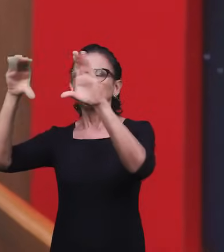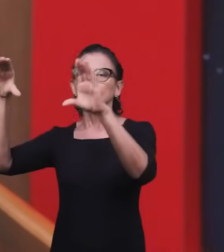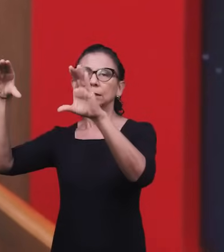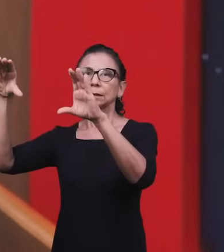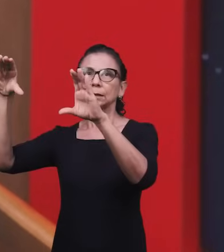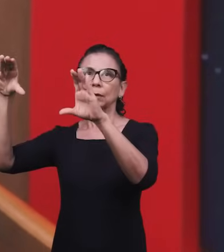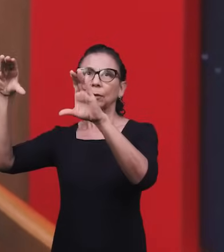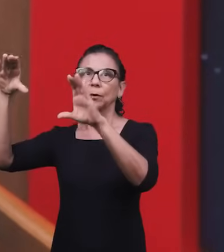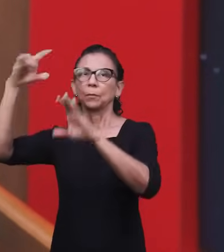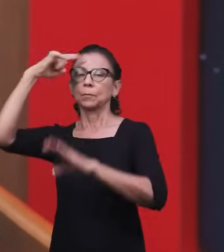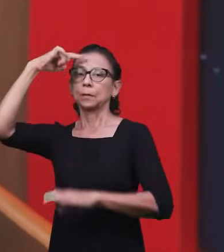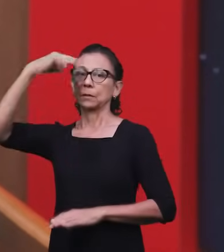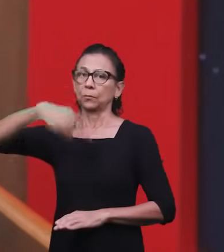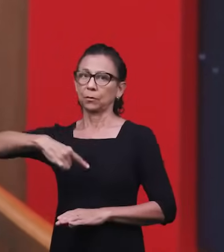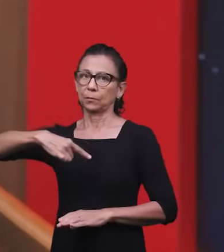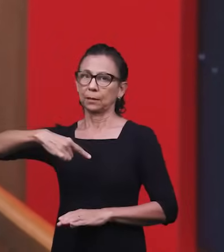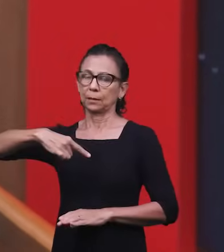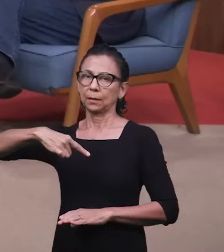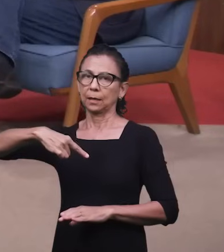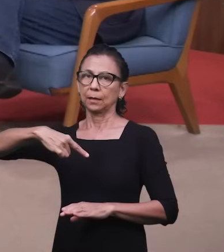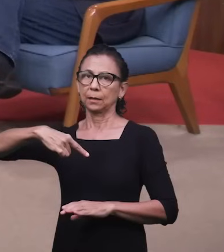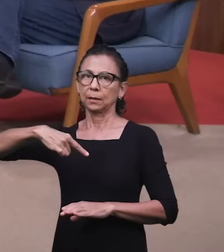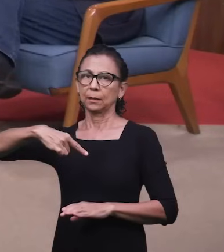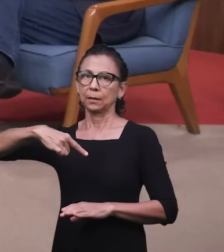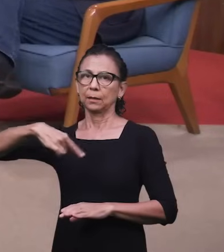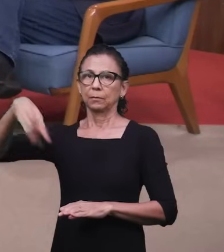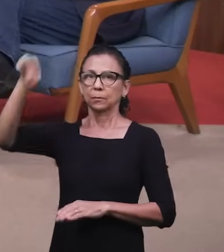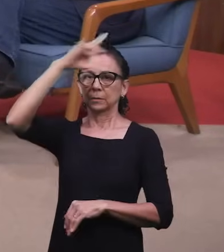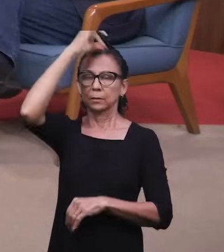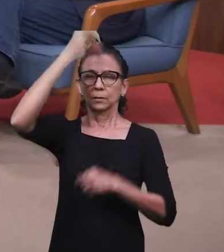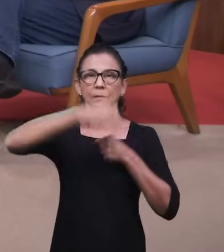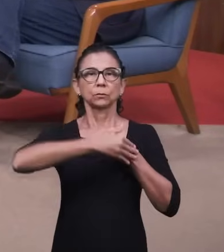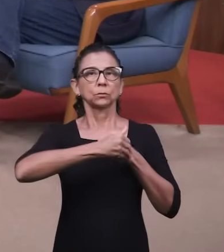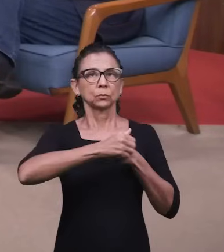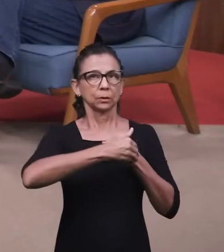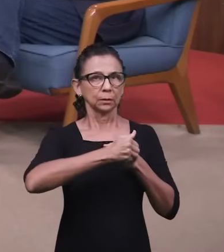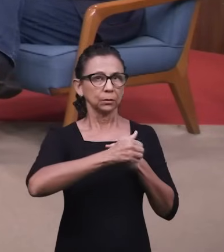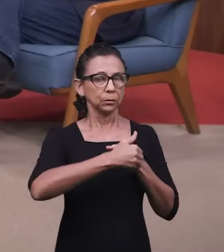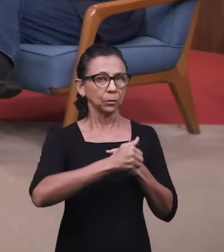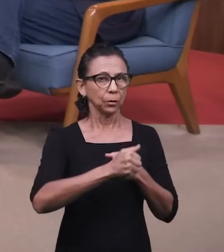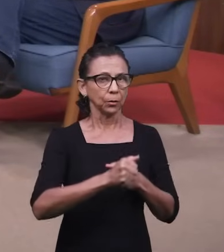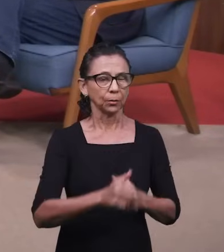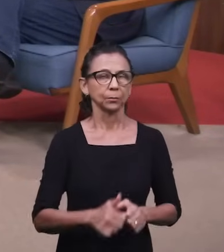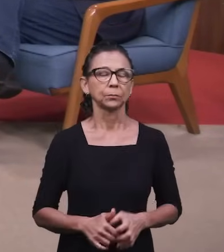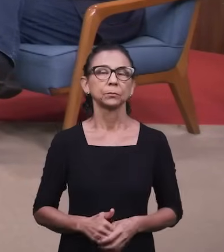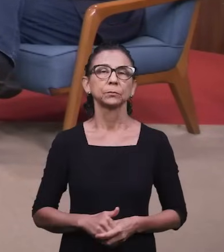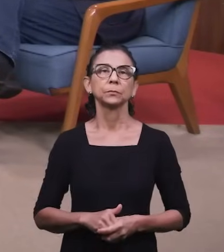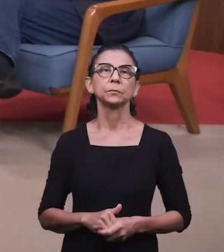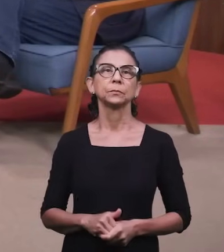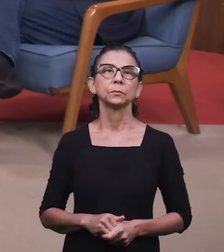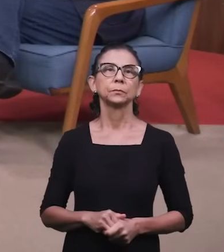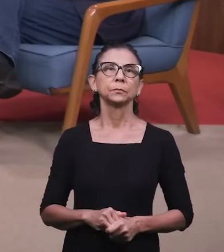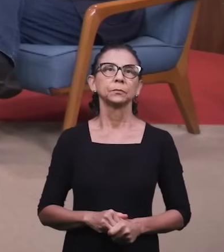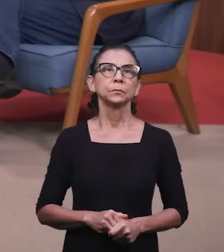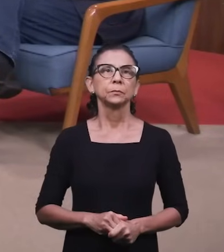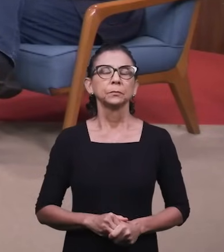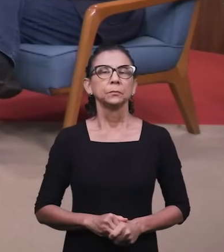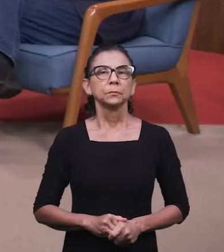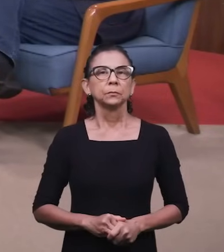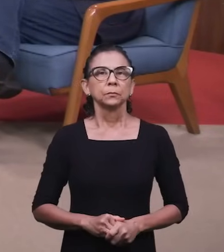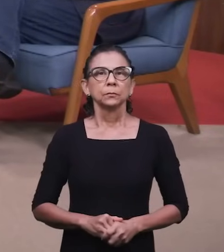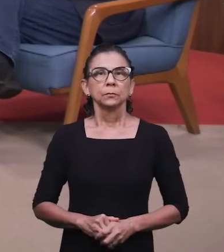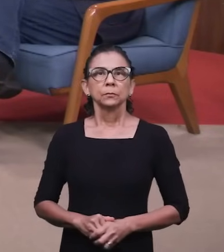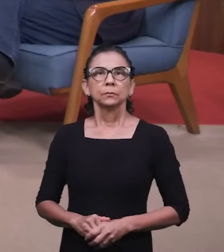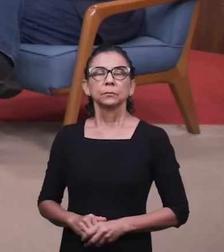Consolador. Não deixarei órfão. Ele vai fazer tudo o que for mandado, que é o Espírito Santo. Então, esses